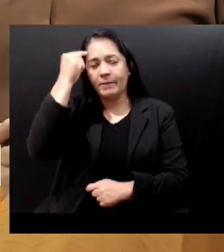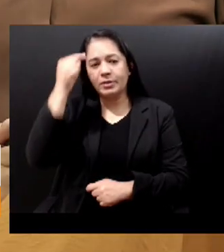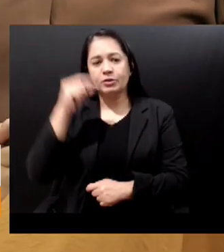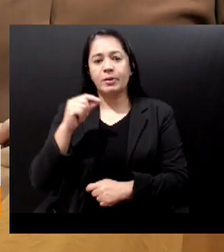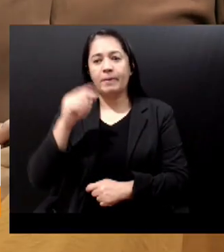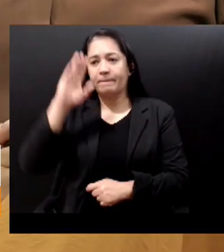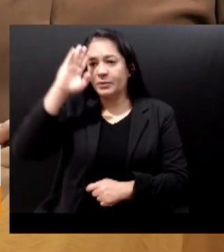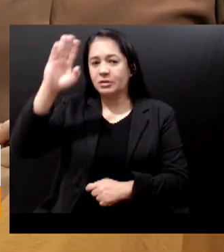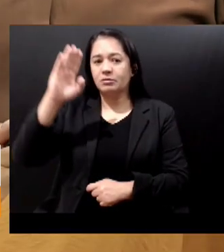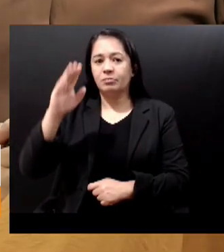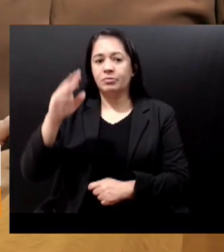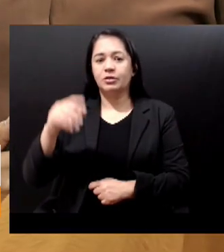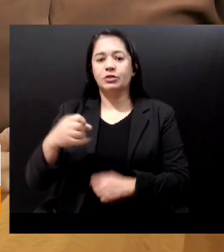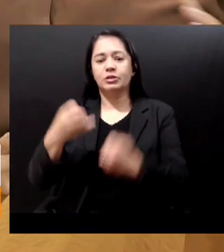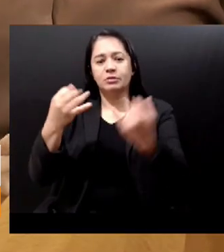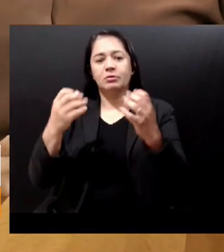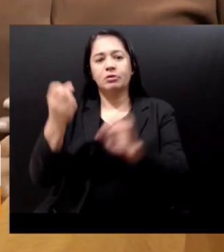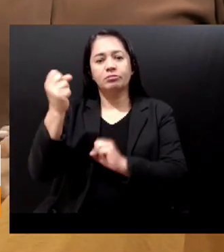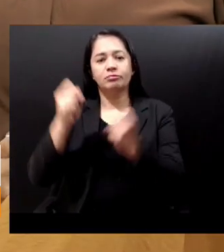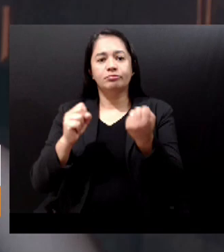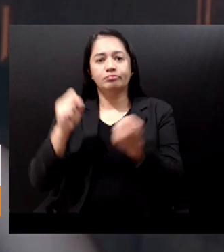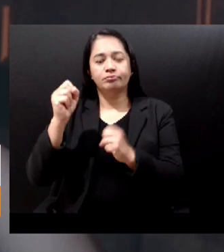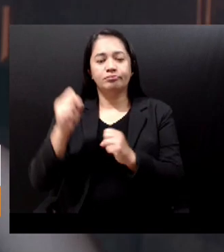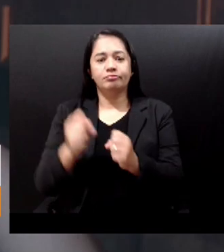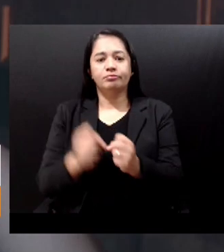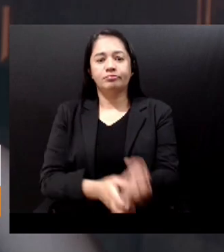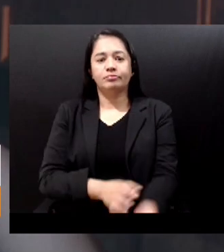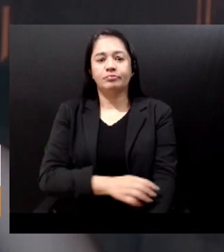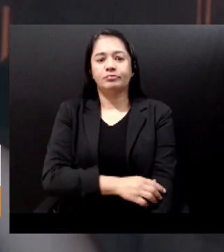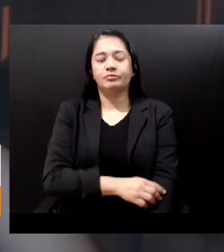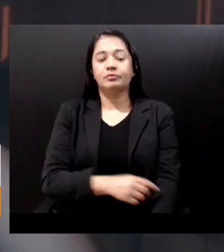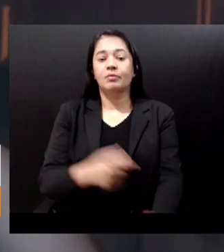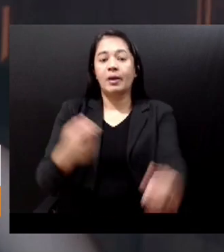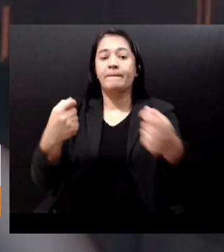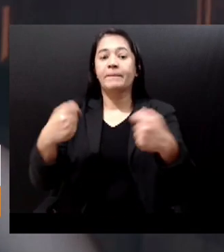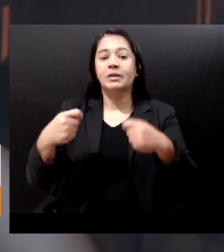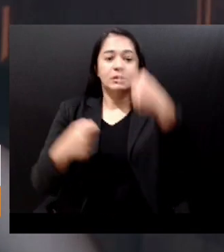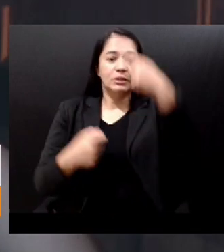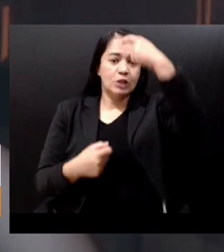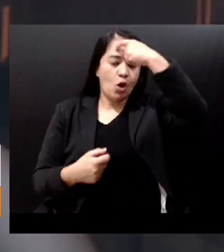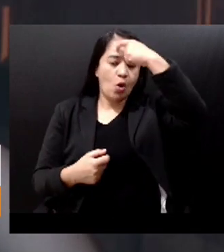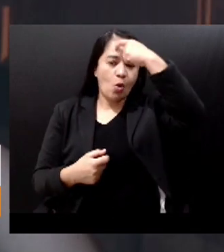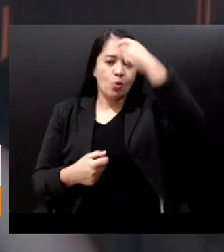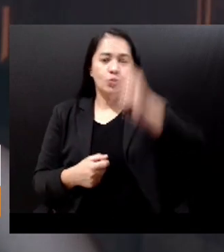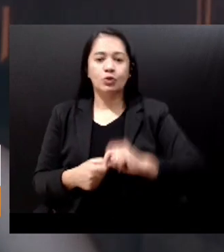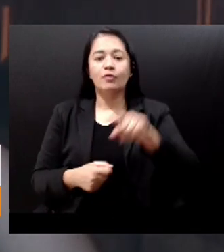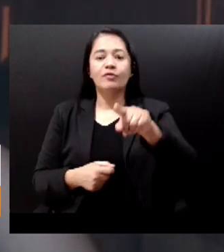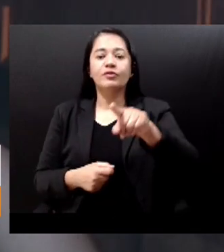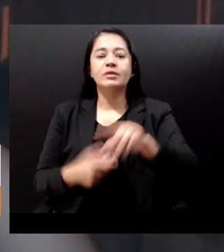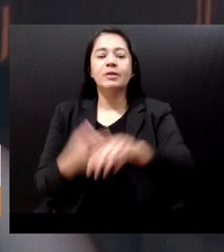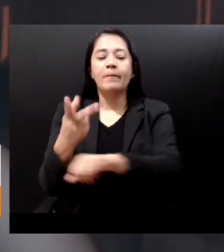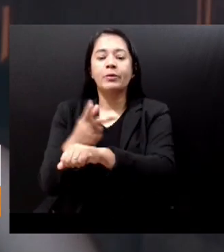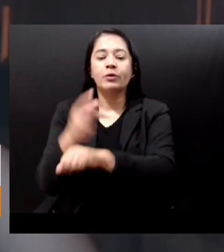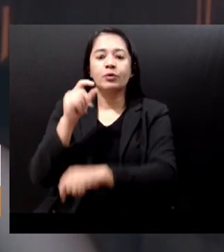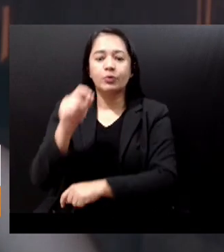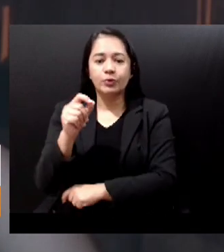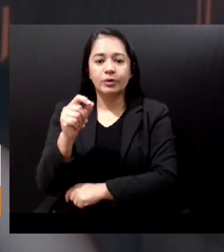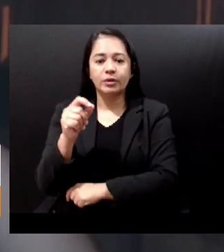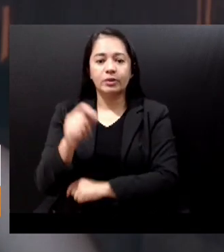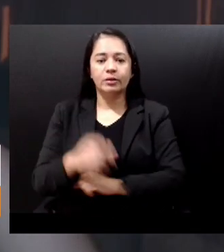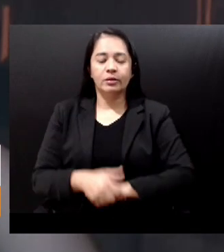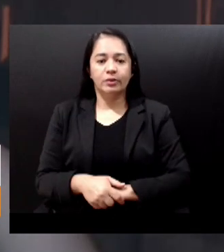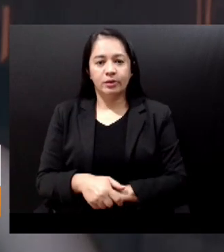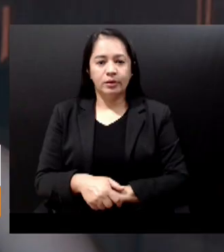é: talvez seja preciso uma maior consciência acerca do que você está buscando e o quanto que isso faz sentido, porque, como